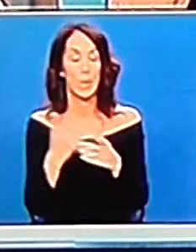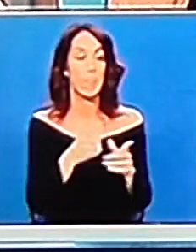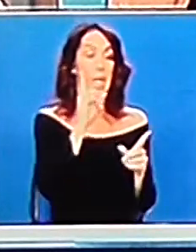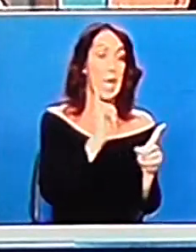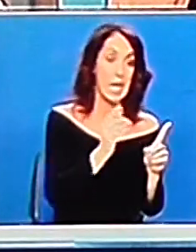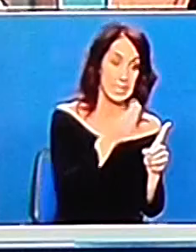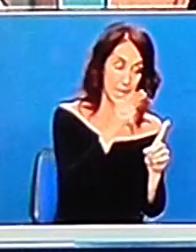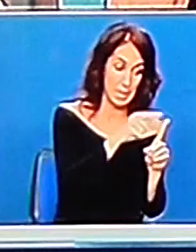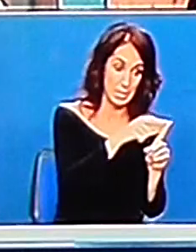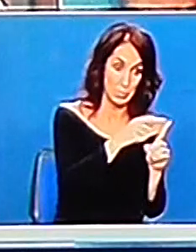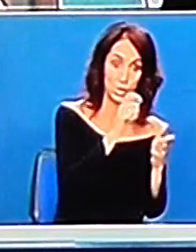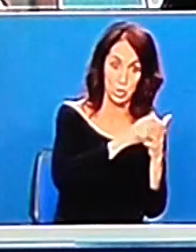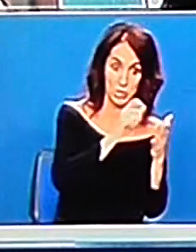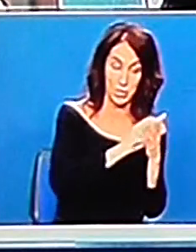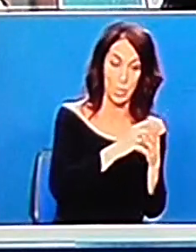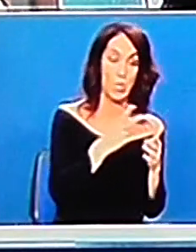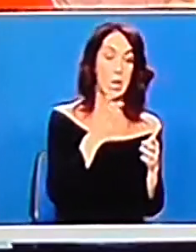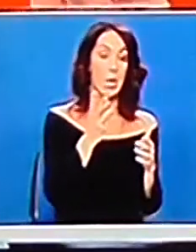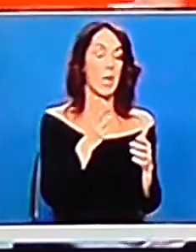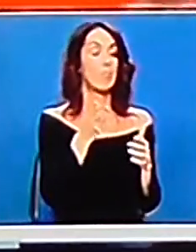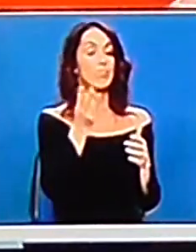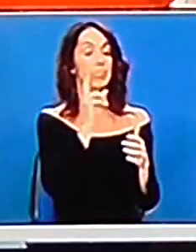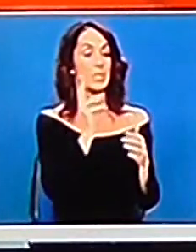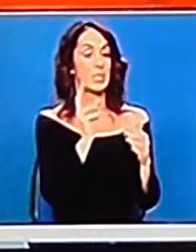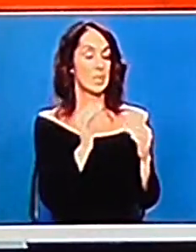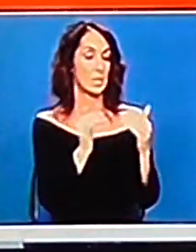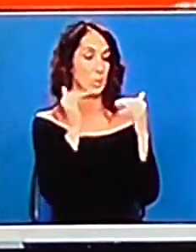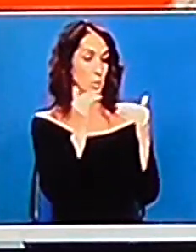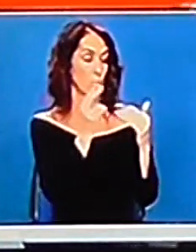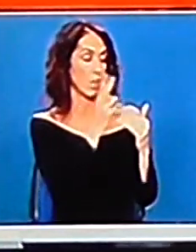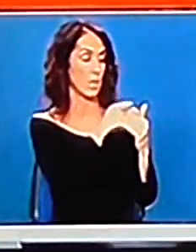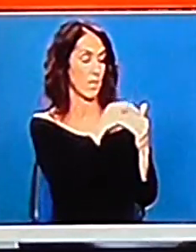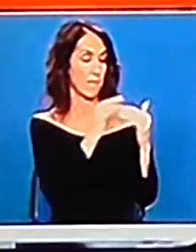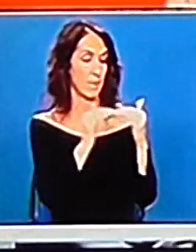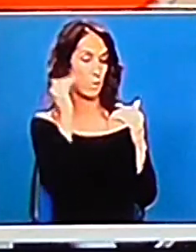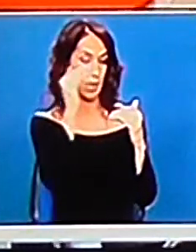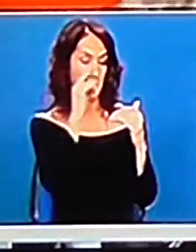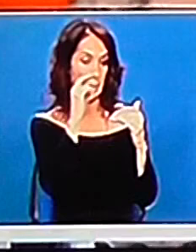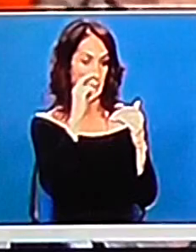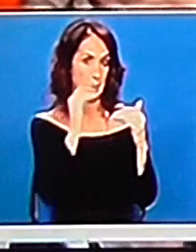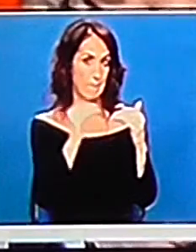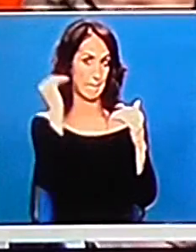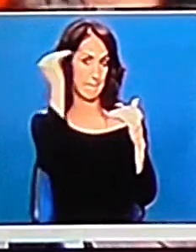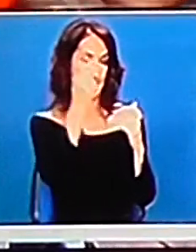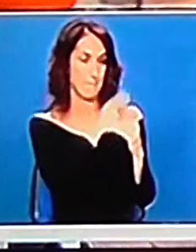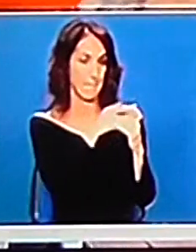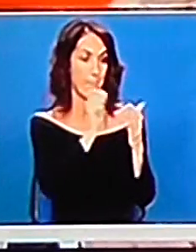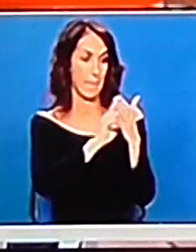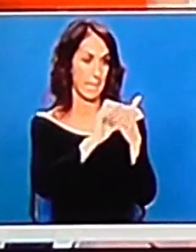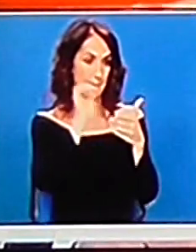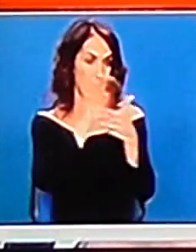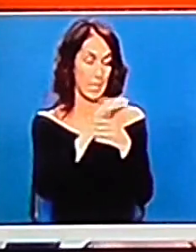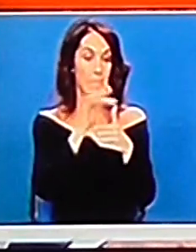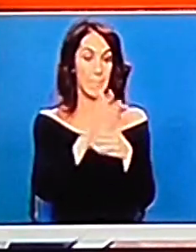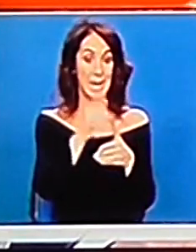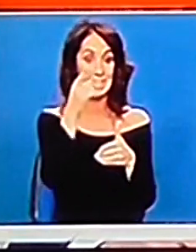para reitoria fica por aqui mas não acredita nela e ela fica sozinha com as suas palavras não existe racha é